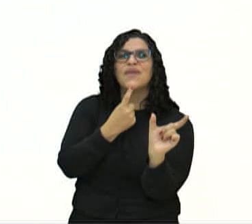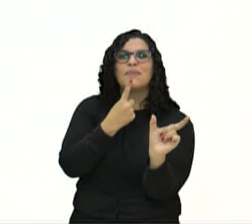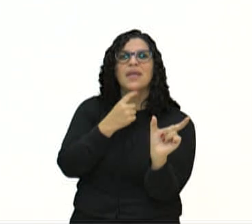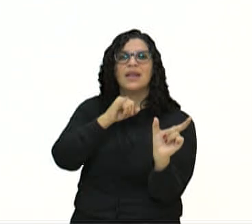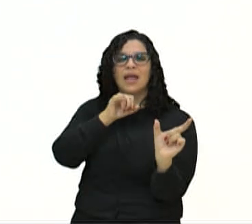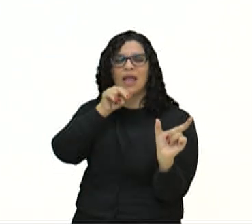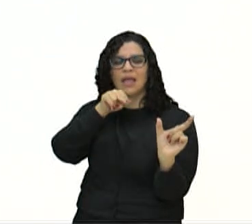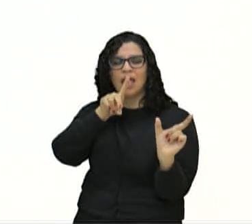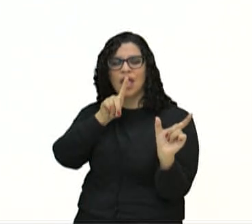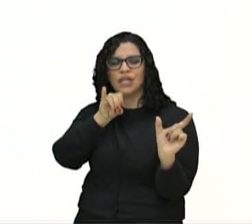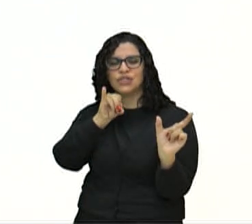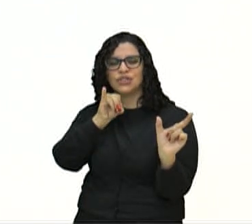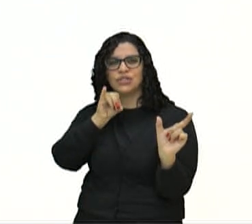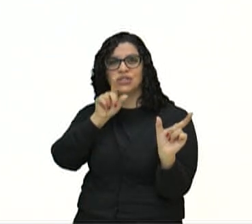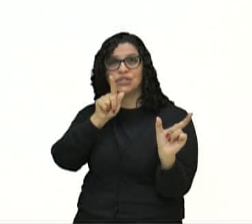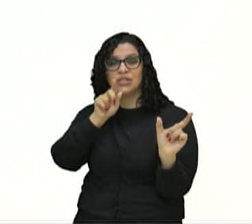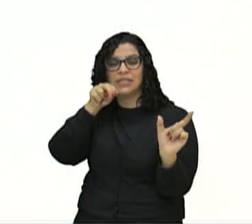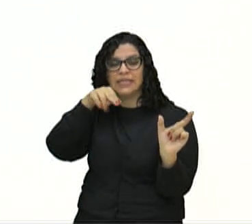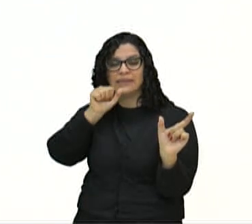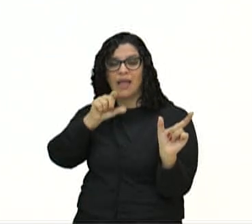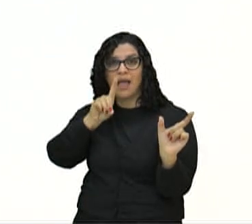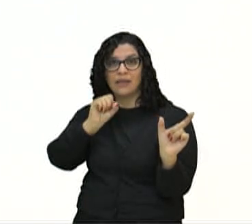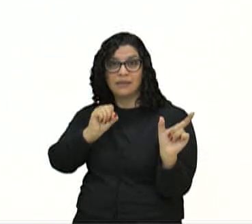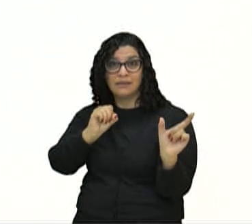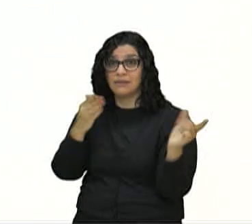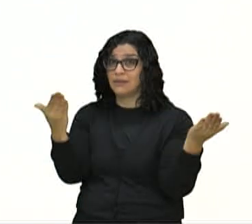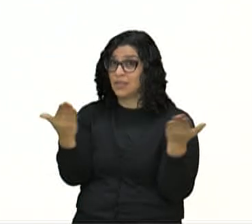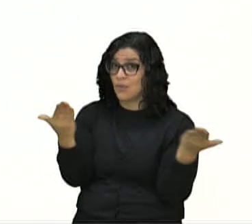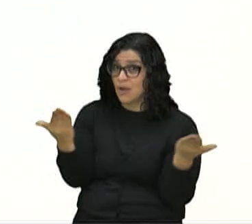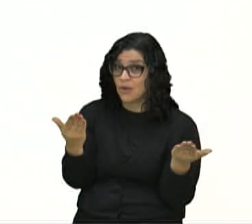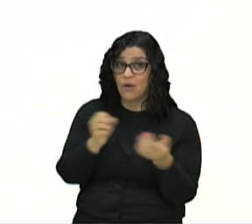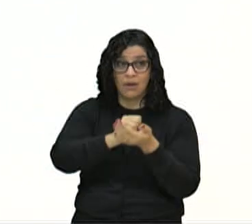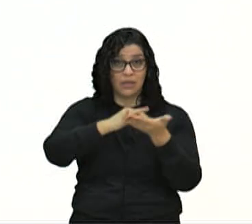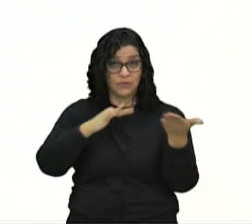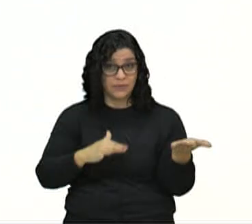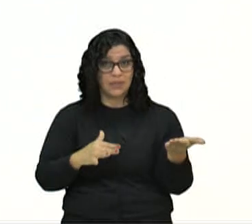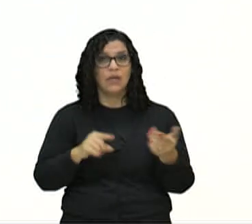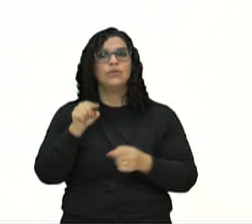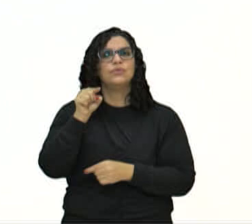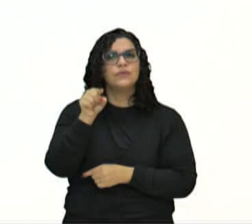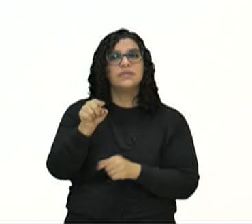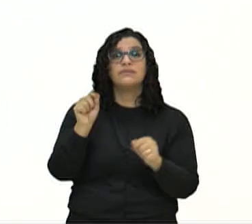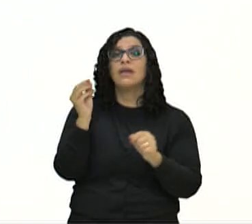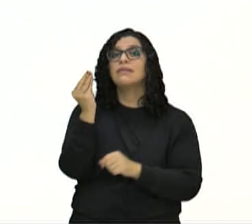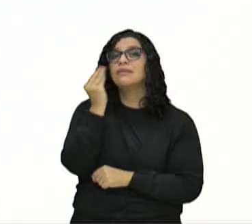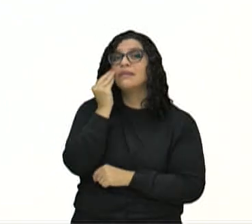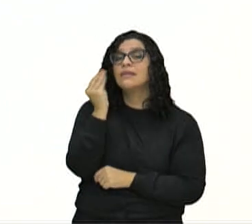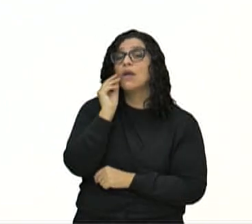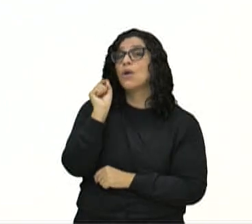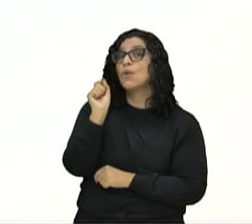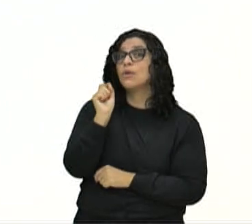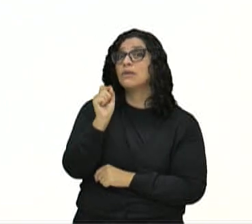palavra indignada? Então agora, nesta atividade, vocês vão